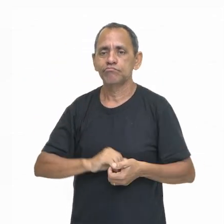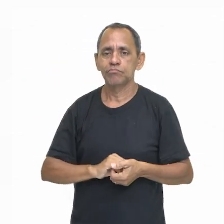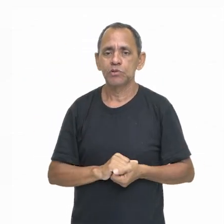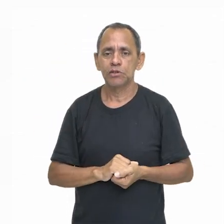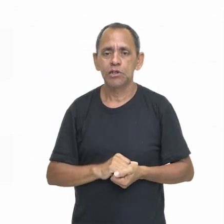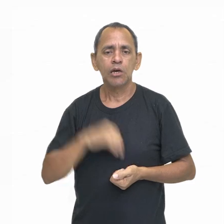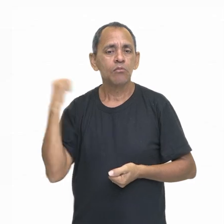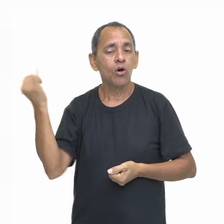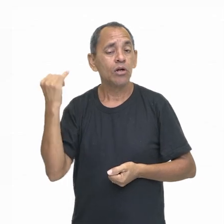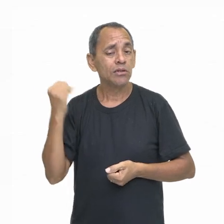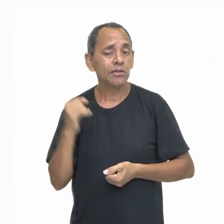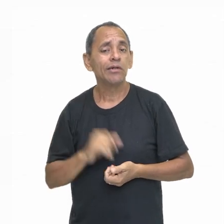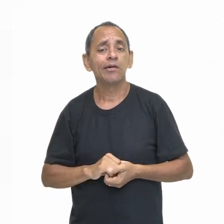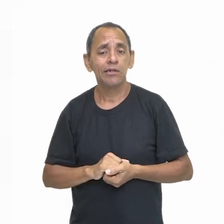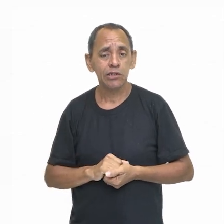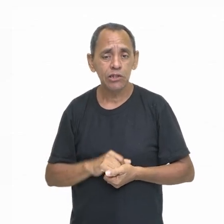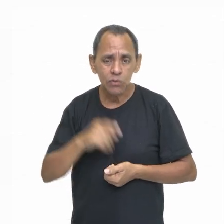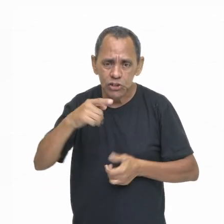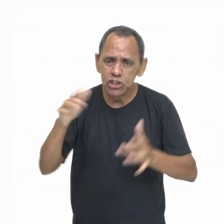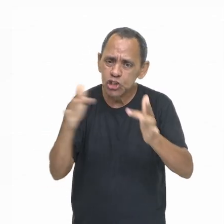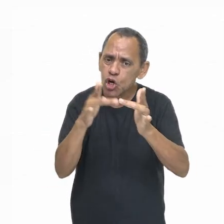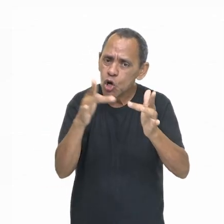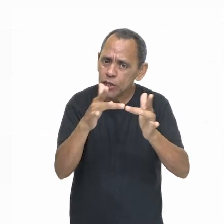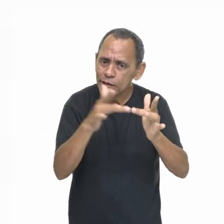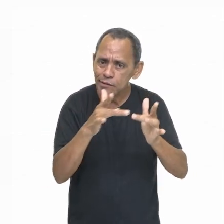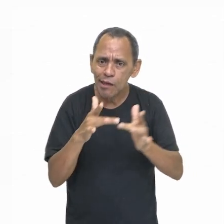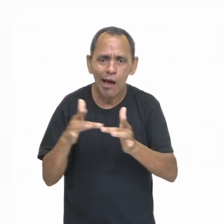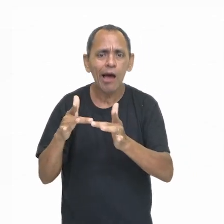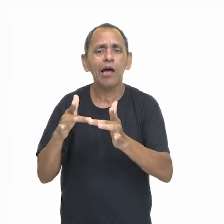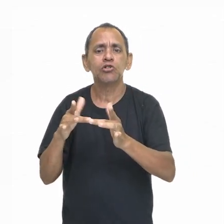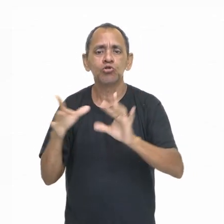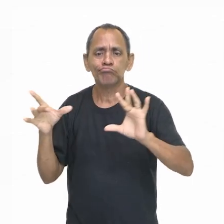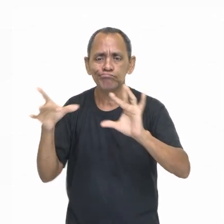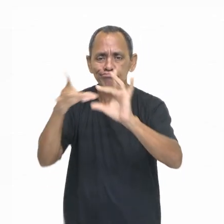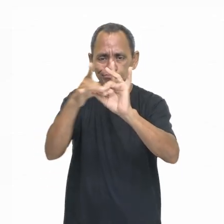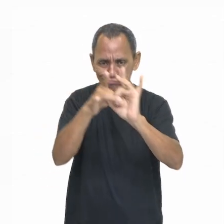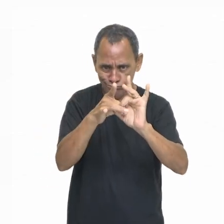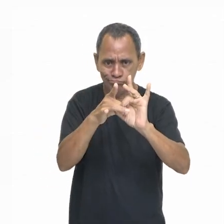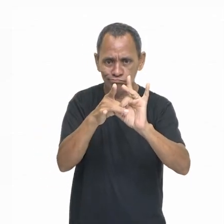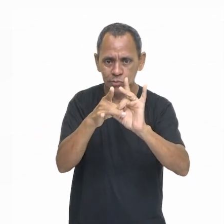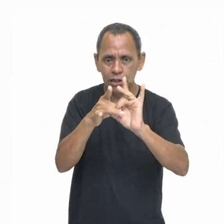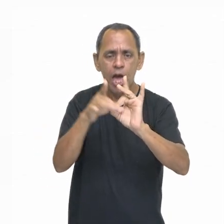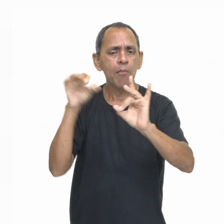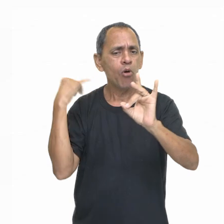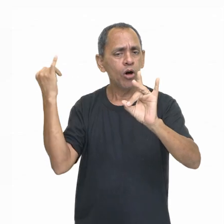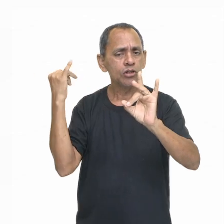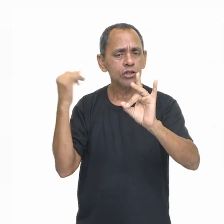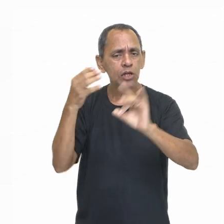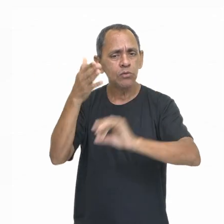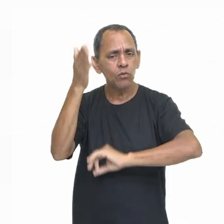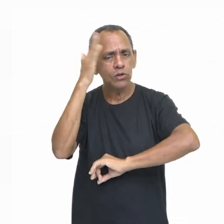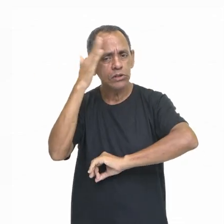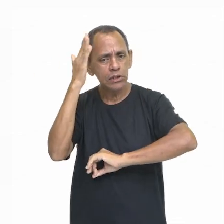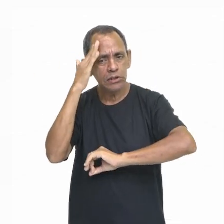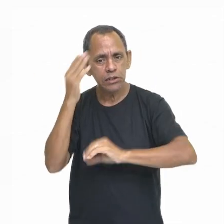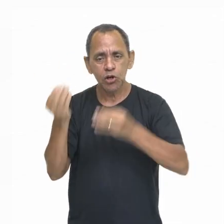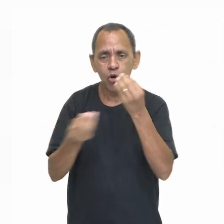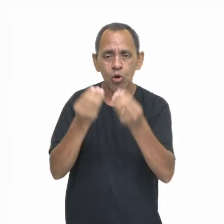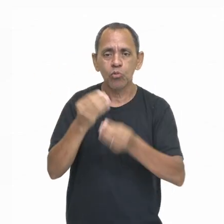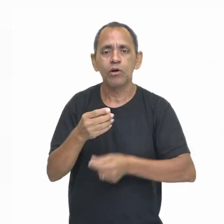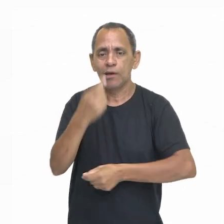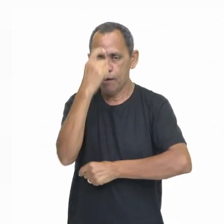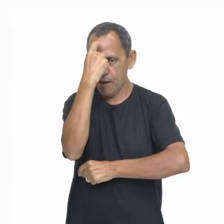tá? Pois esse sistema de casta ele vai ser fundamental para compreender a Índia,